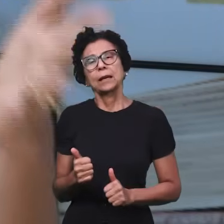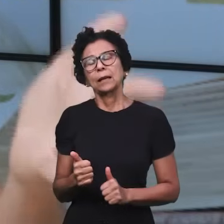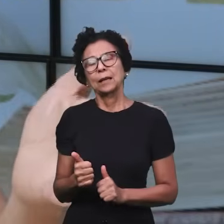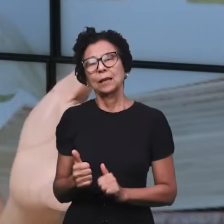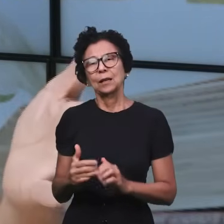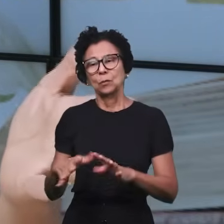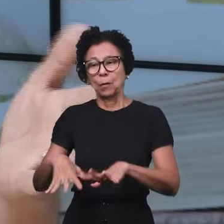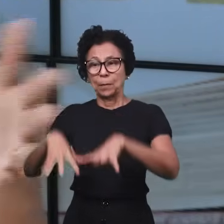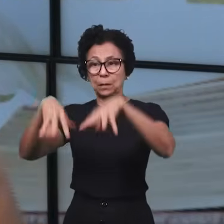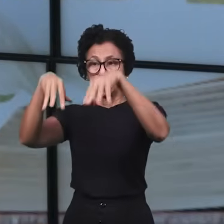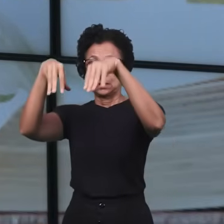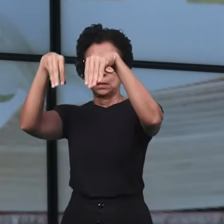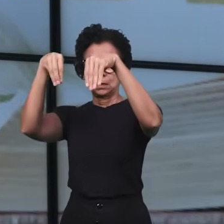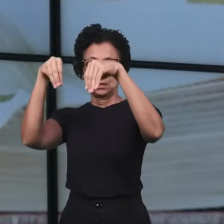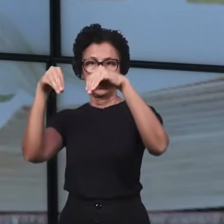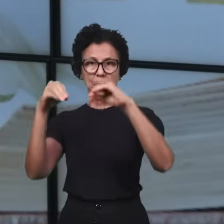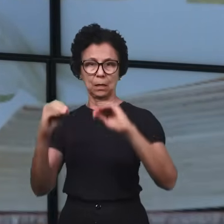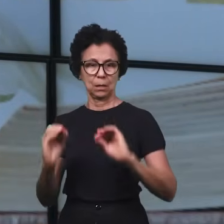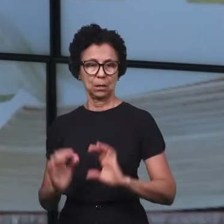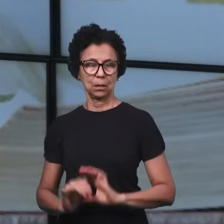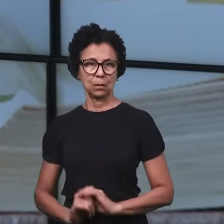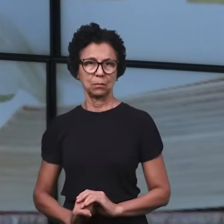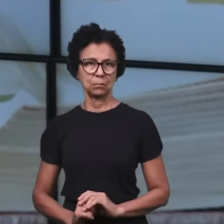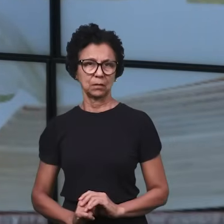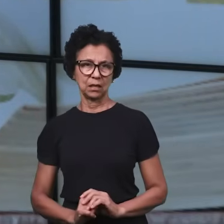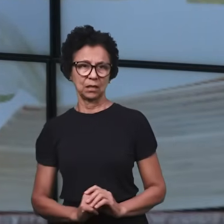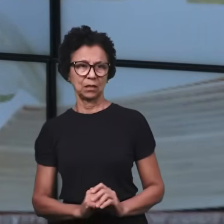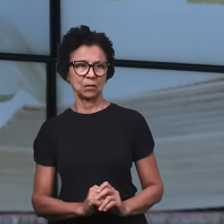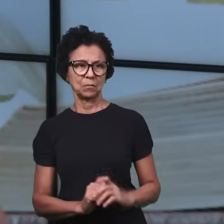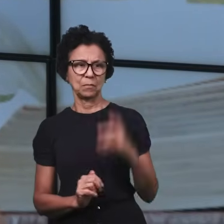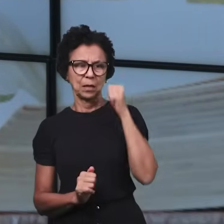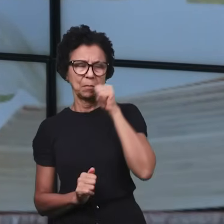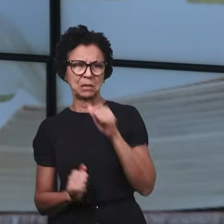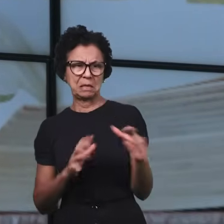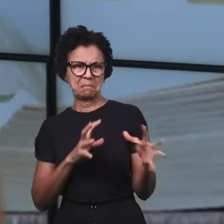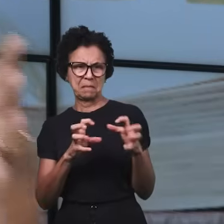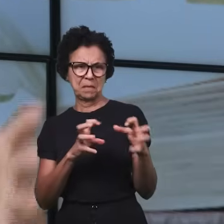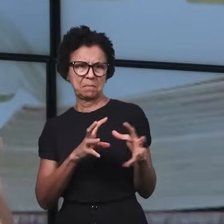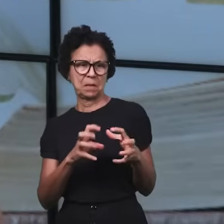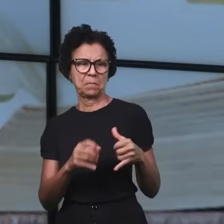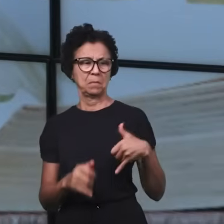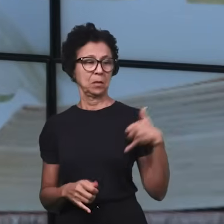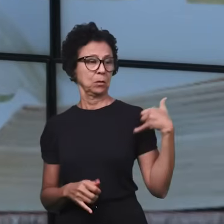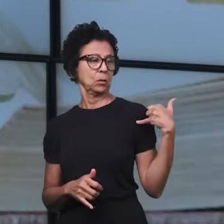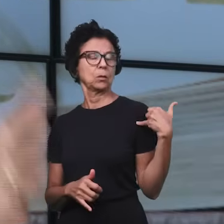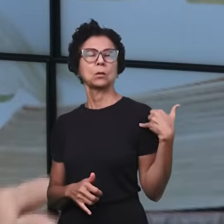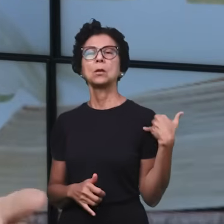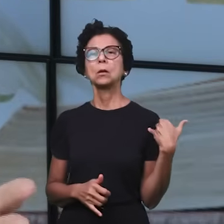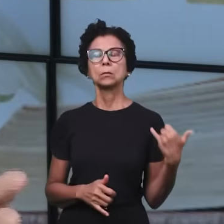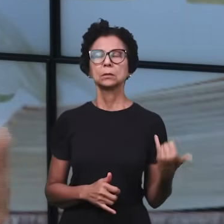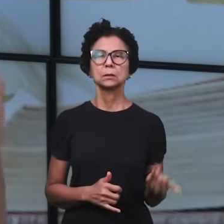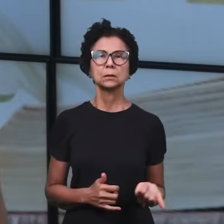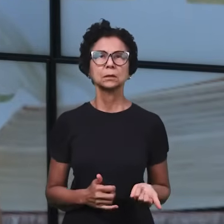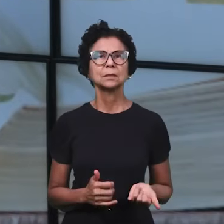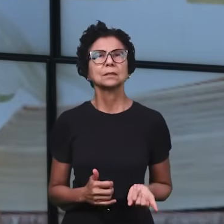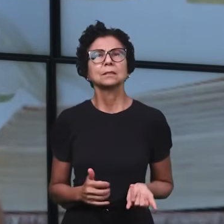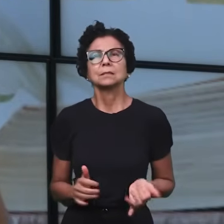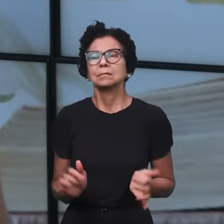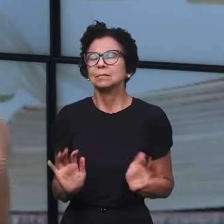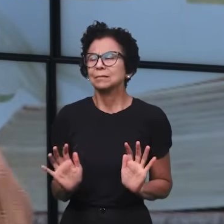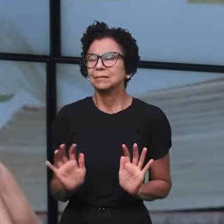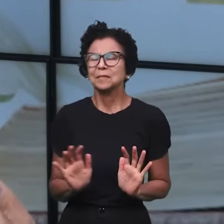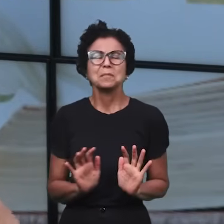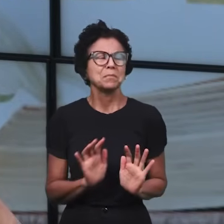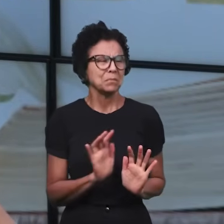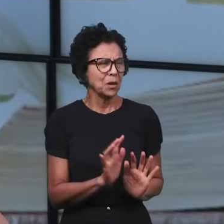mulher rixosa, como você falou, aquela briguenta, aquela que em todo lugar que ela está tem uma contenda. Então, pode